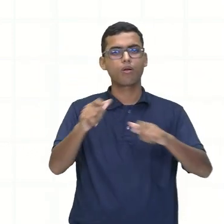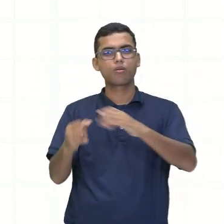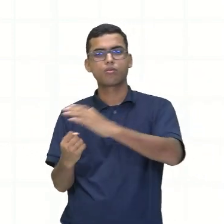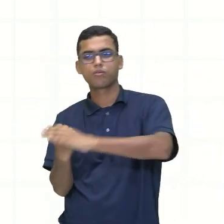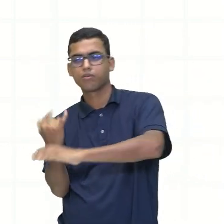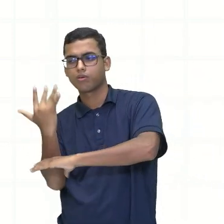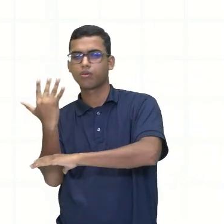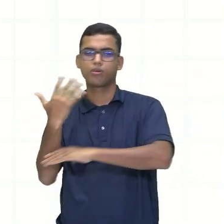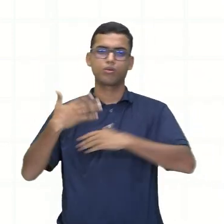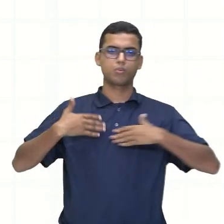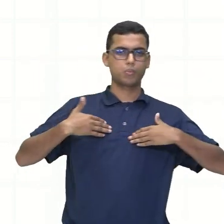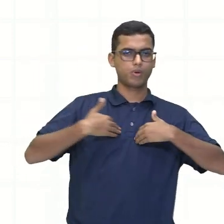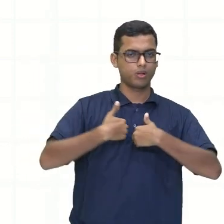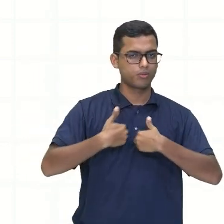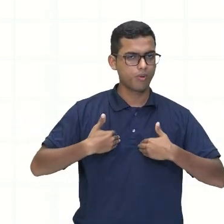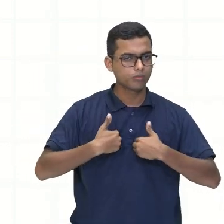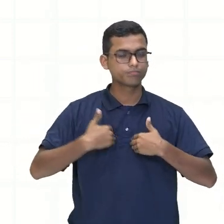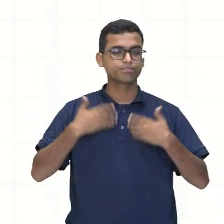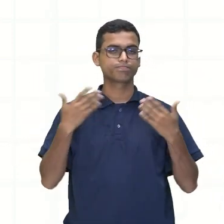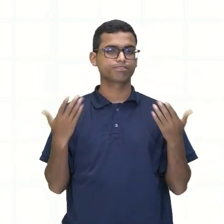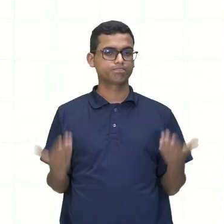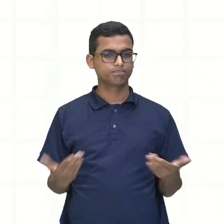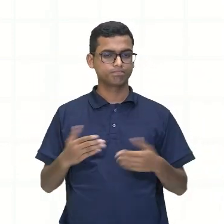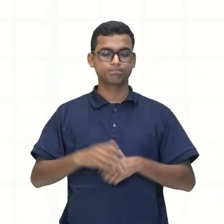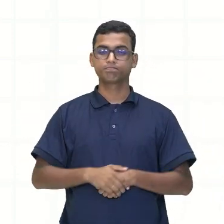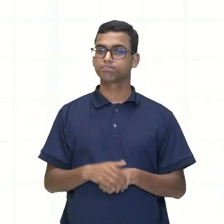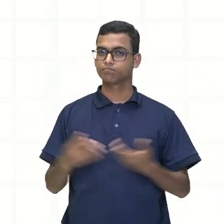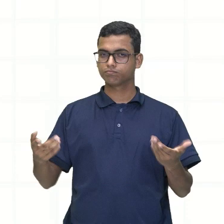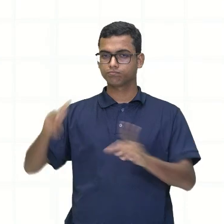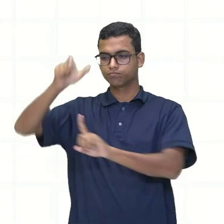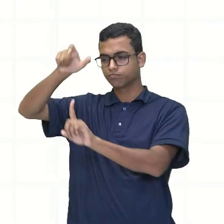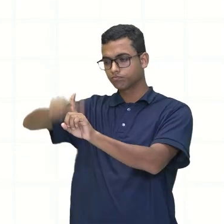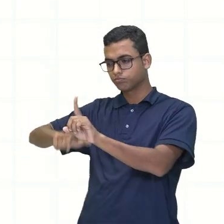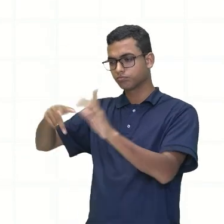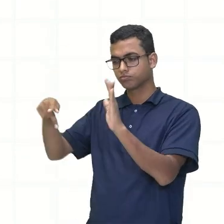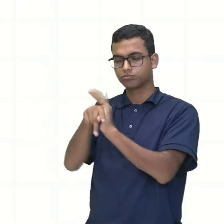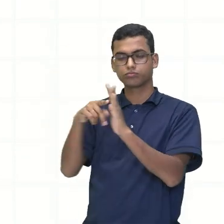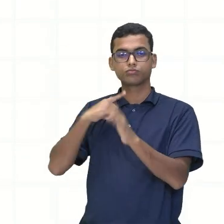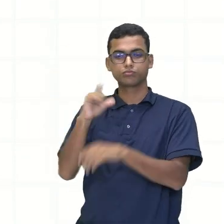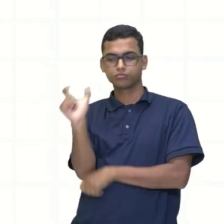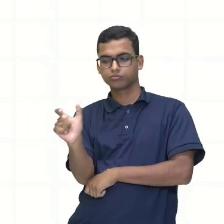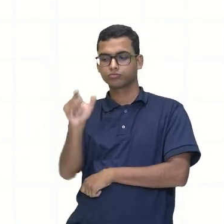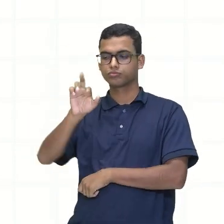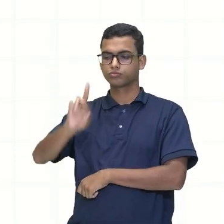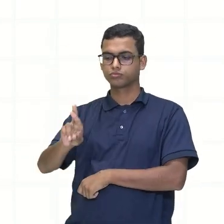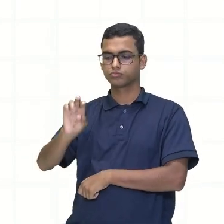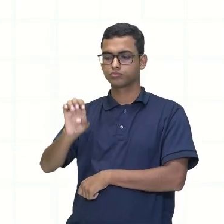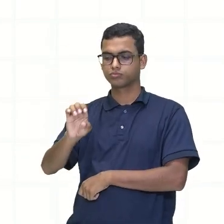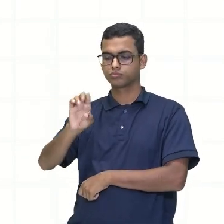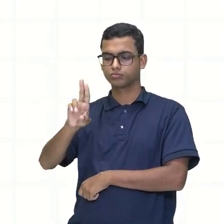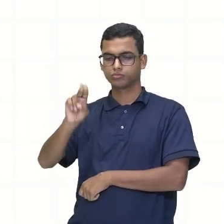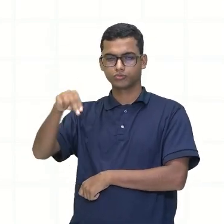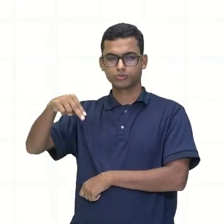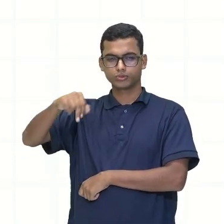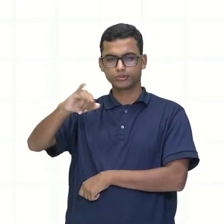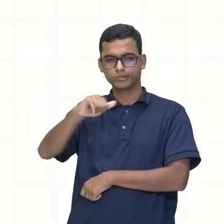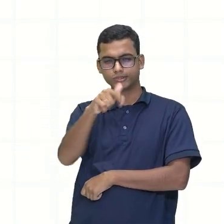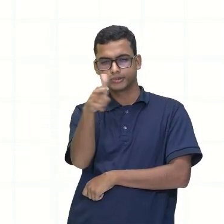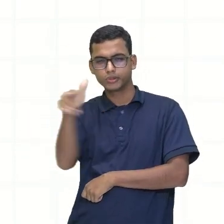um bichinho, tá bom? E aqui no caso, o meu sujeito é reunião, tá? E o verbo é start.